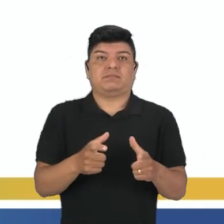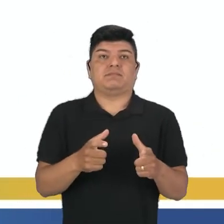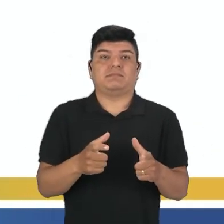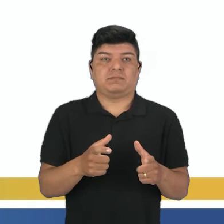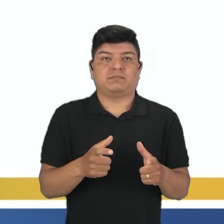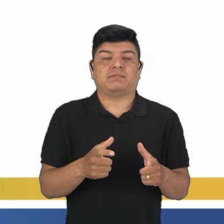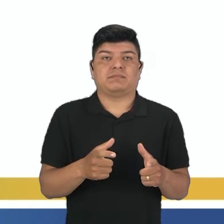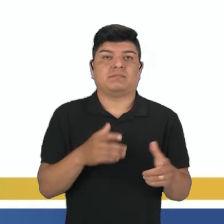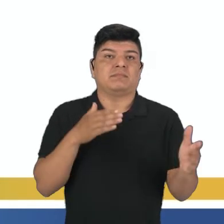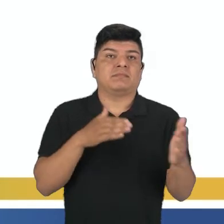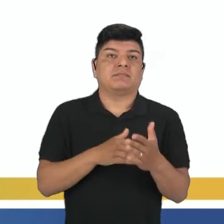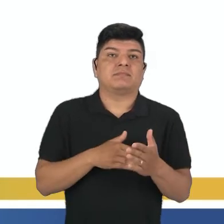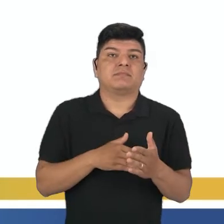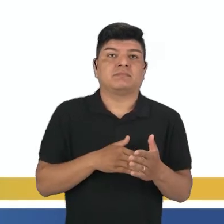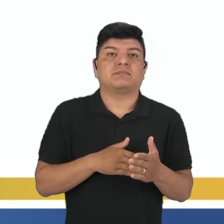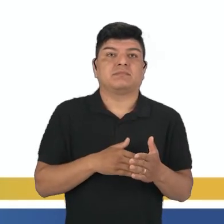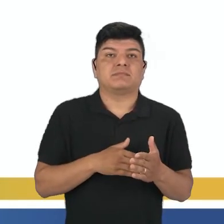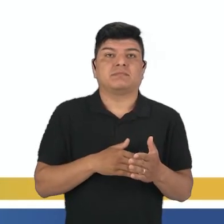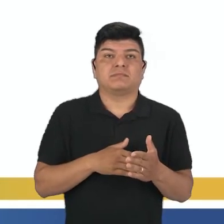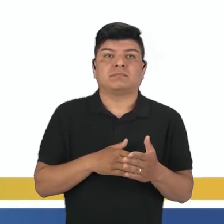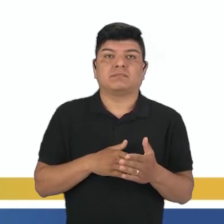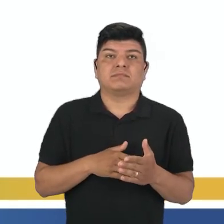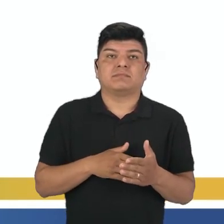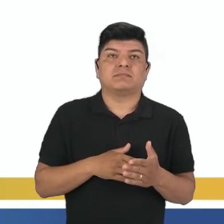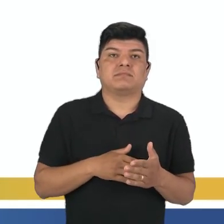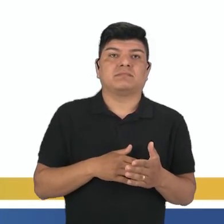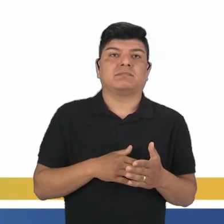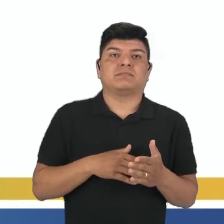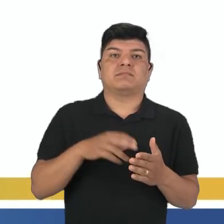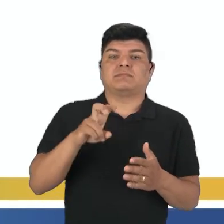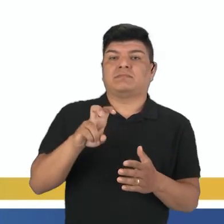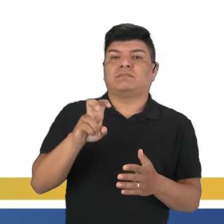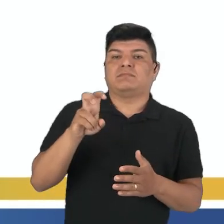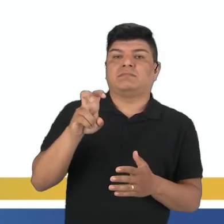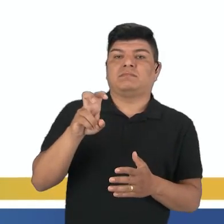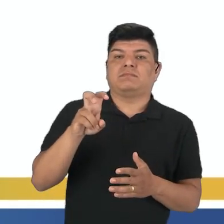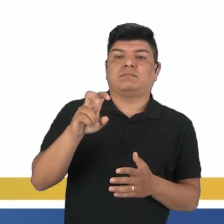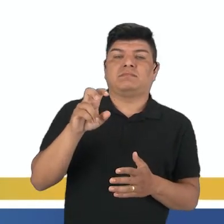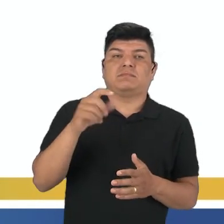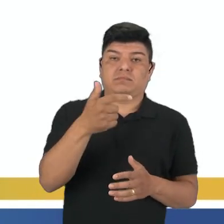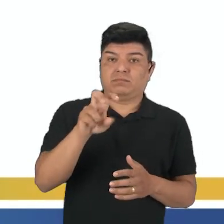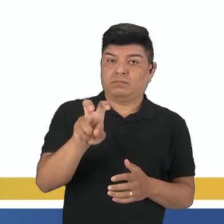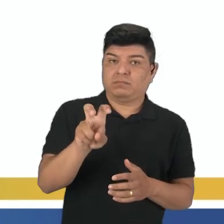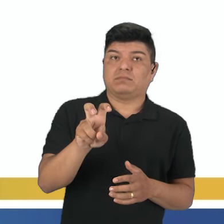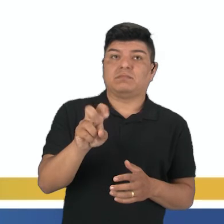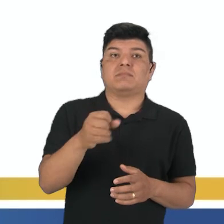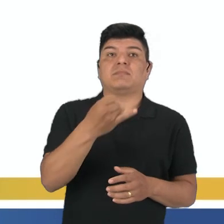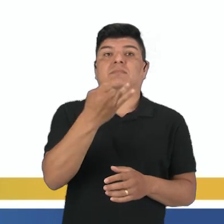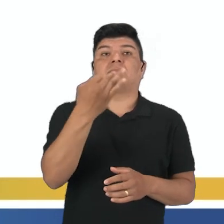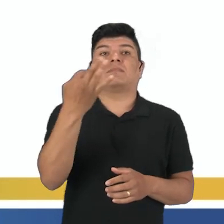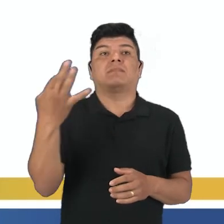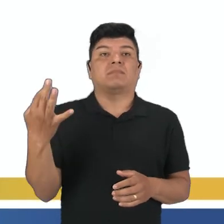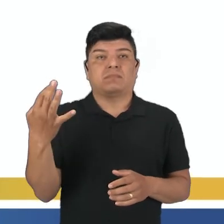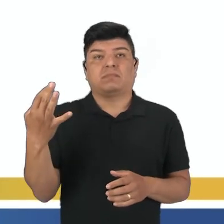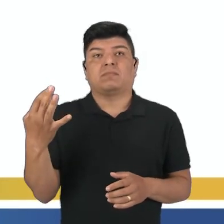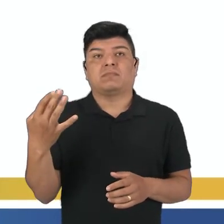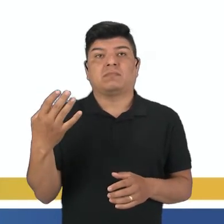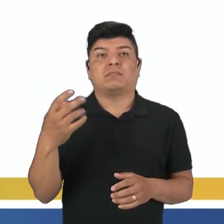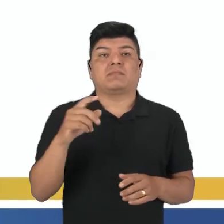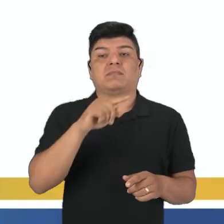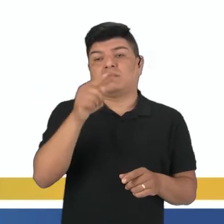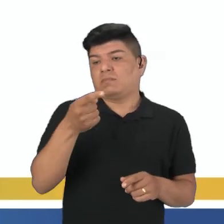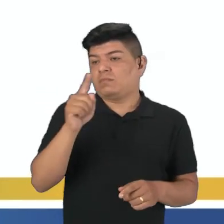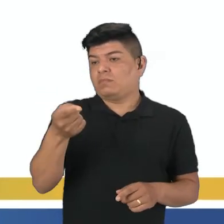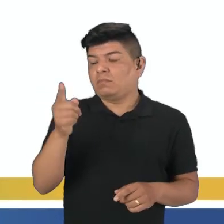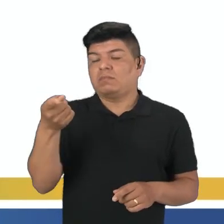está, para colocá-la até o 2 e o 5, você vai contar quantas casas decimais você